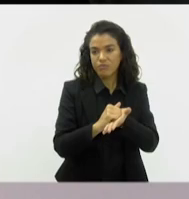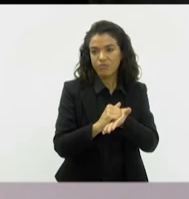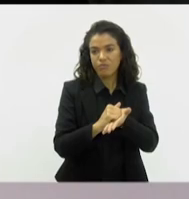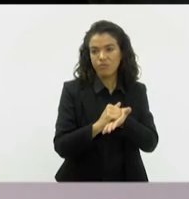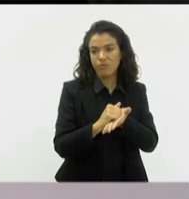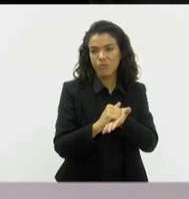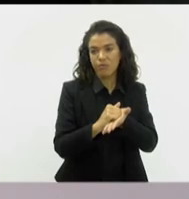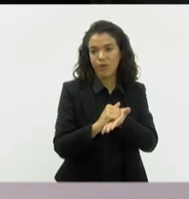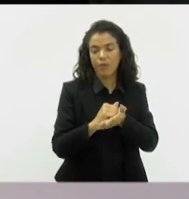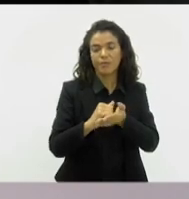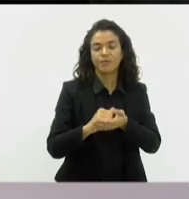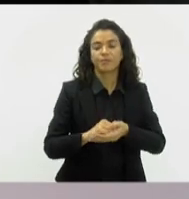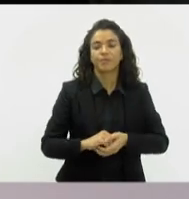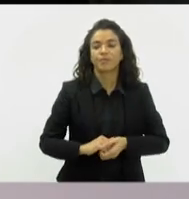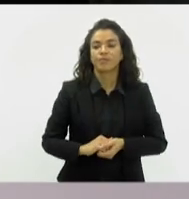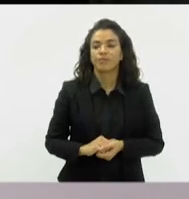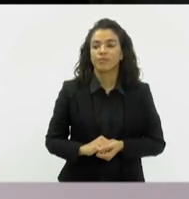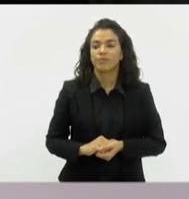Após